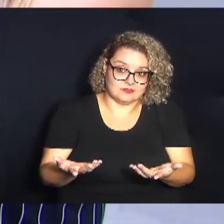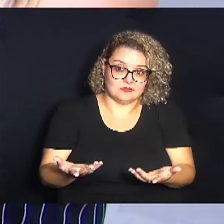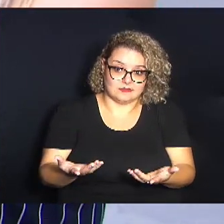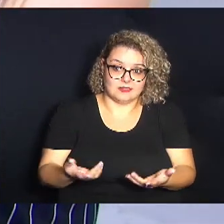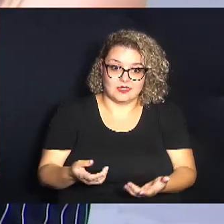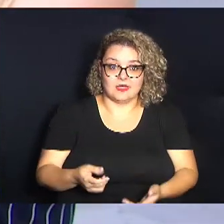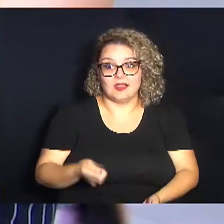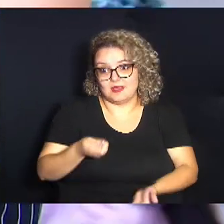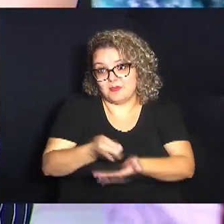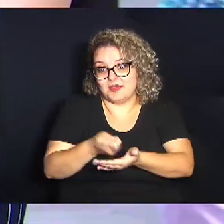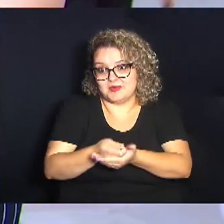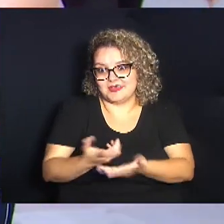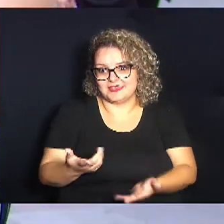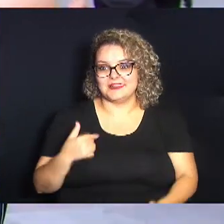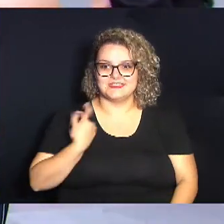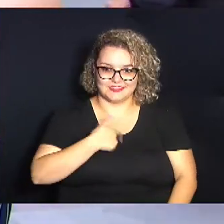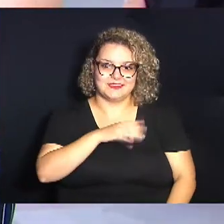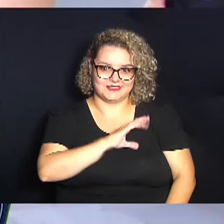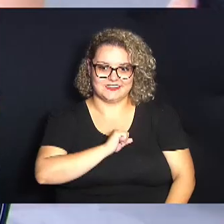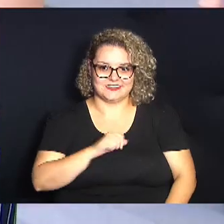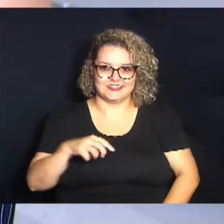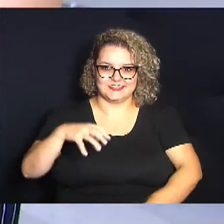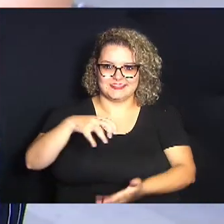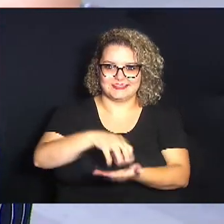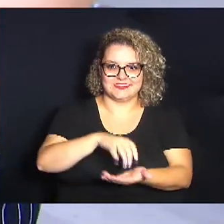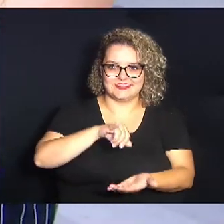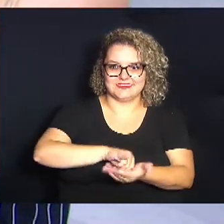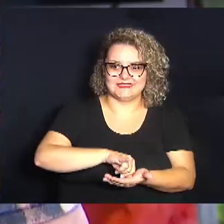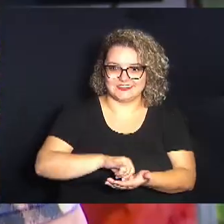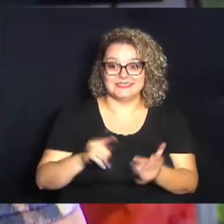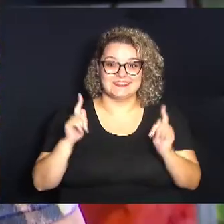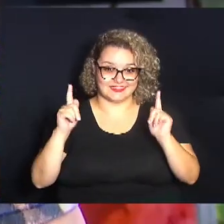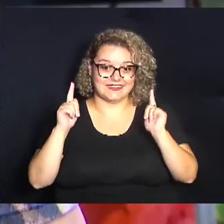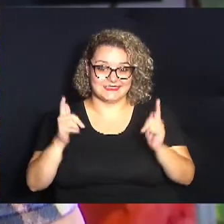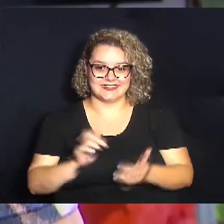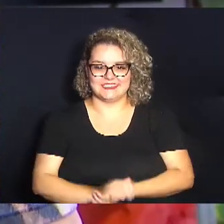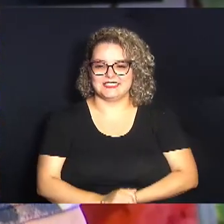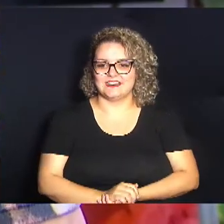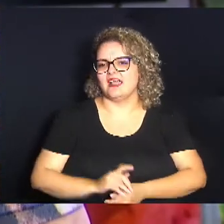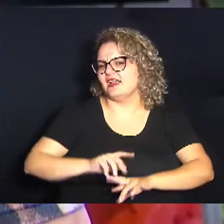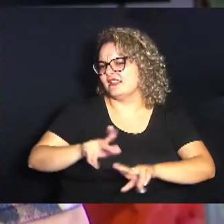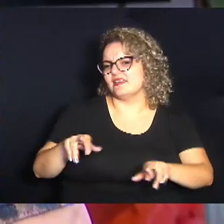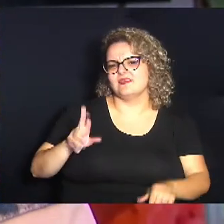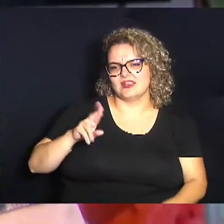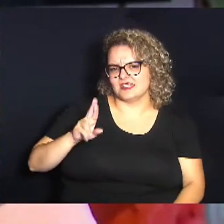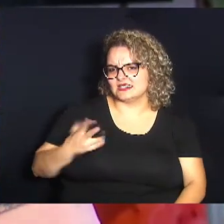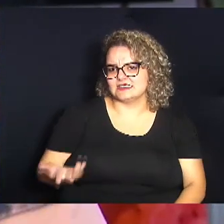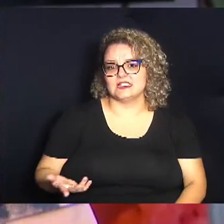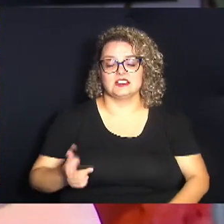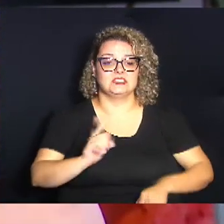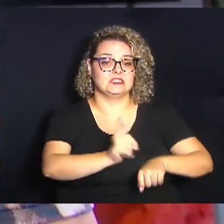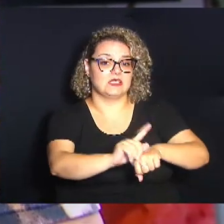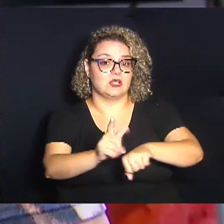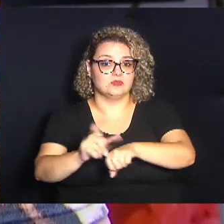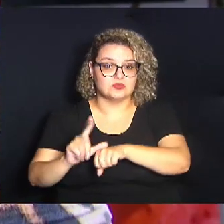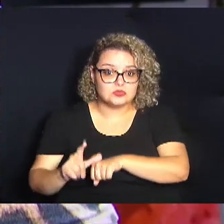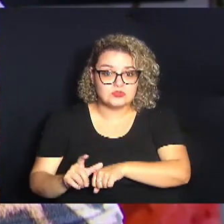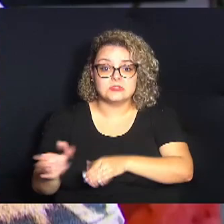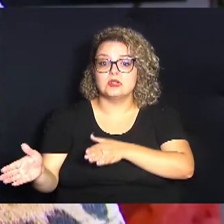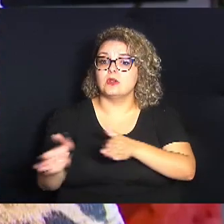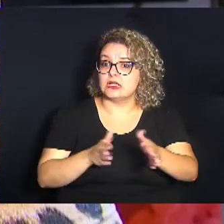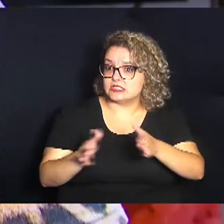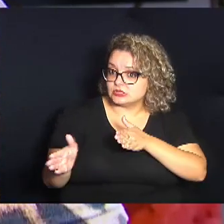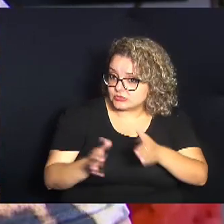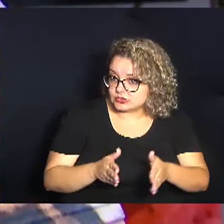obrigatória pra gente. A gente gosta bastante de vir no centro, pra gente é uma diversão. Tem vários motivos, né? As lojas são acessíveis, a